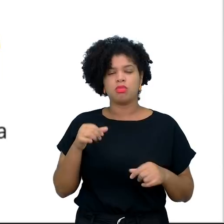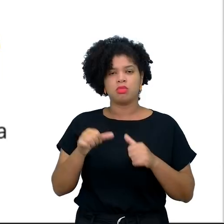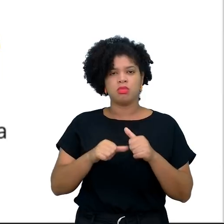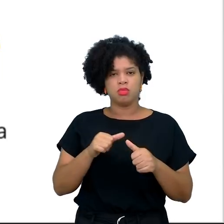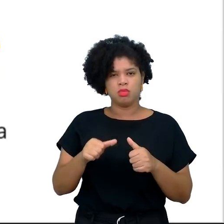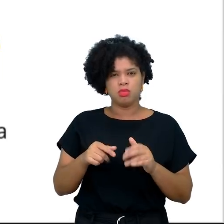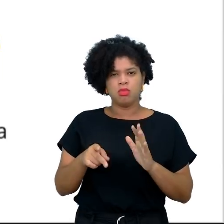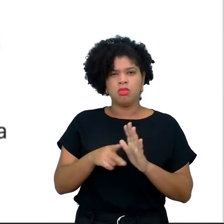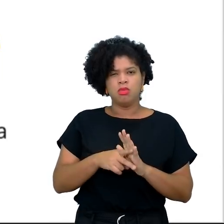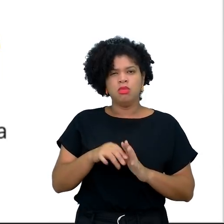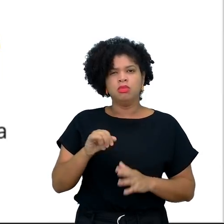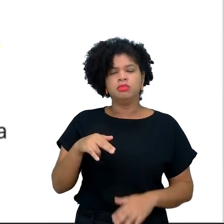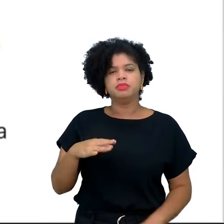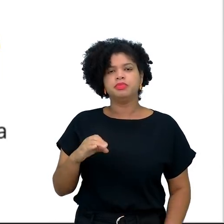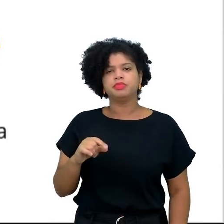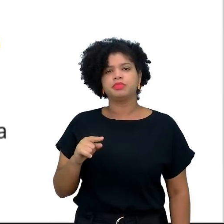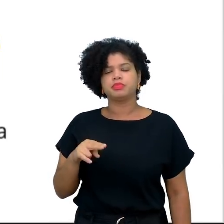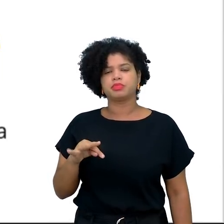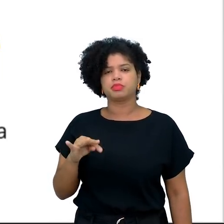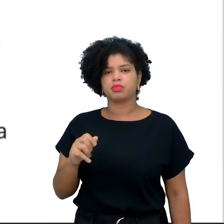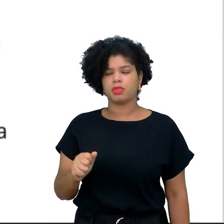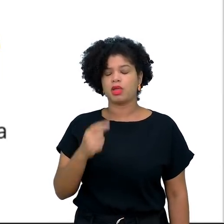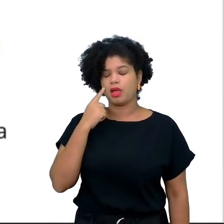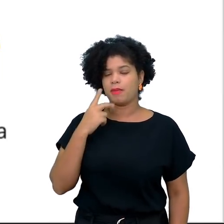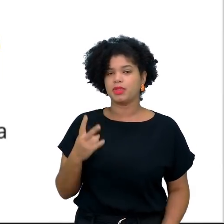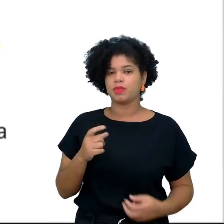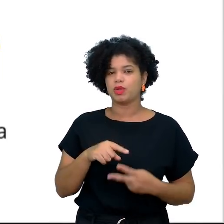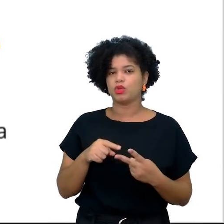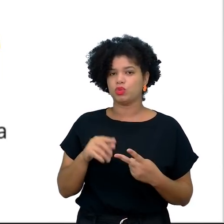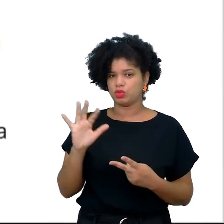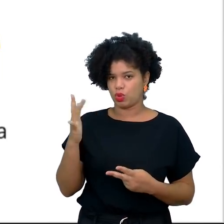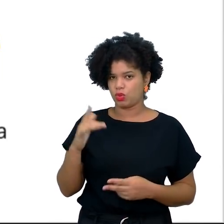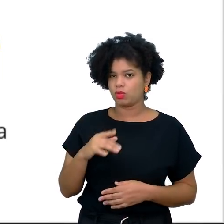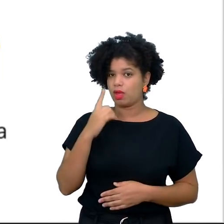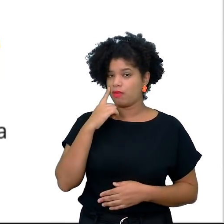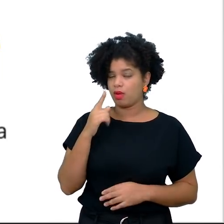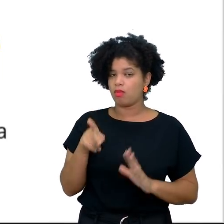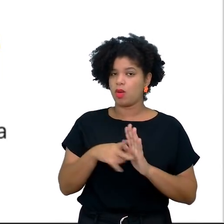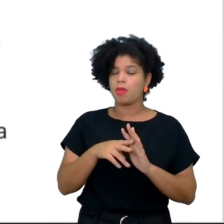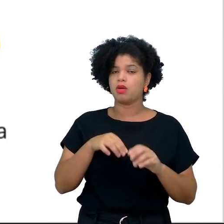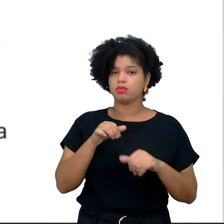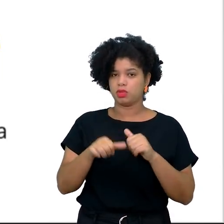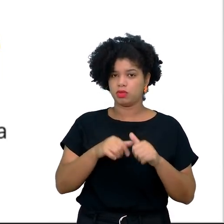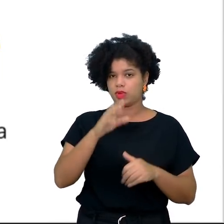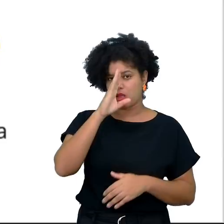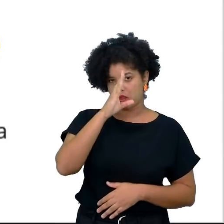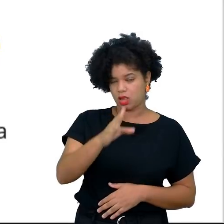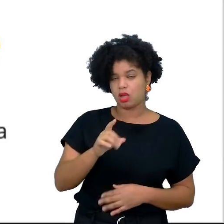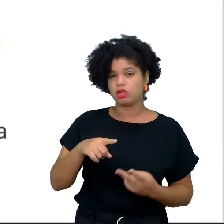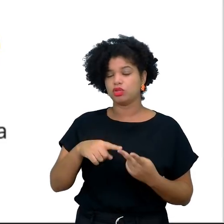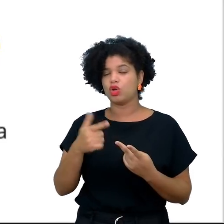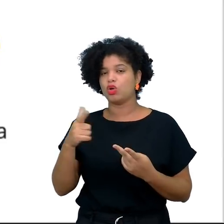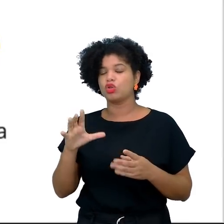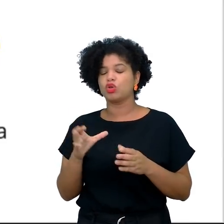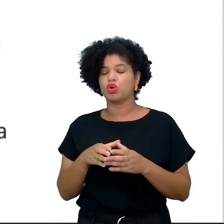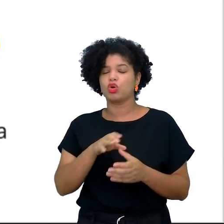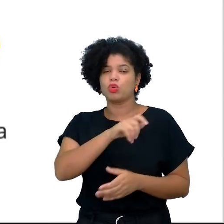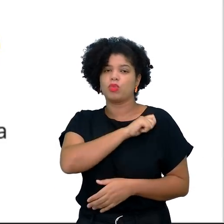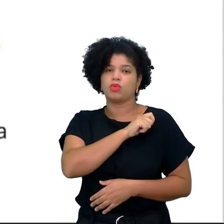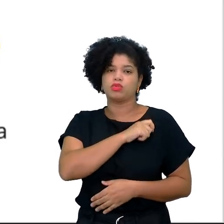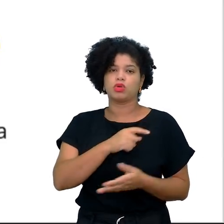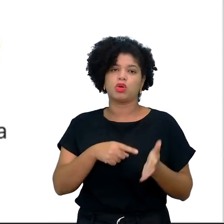do lugar da incógnita, apresentaremos essas duas situações, uma de transformação direta e a outra em que os estudantes